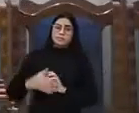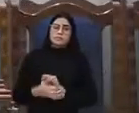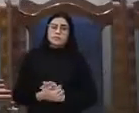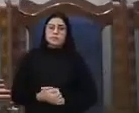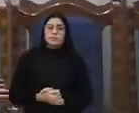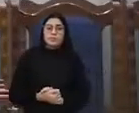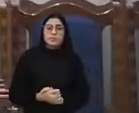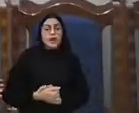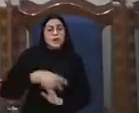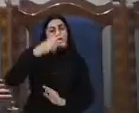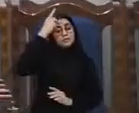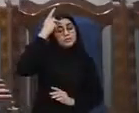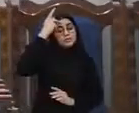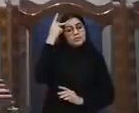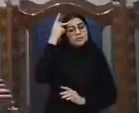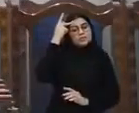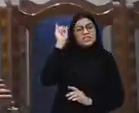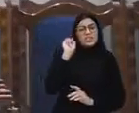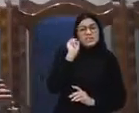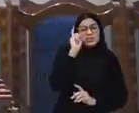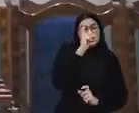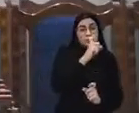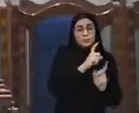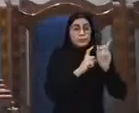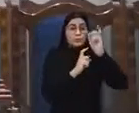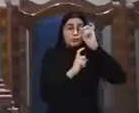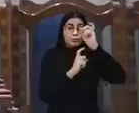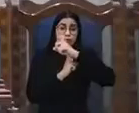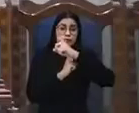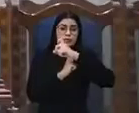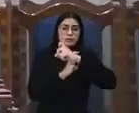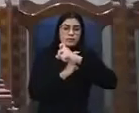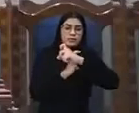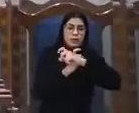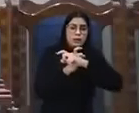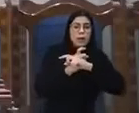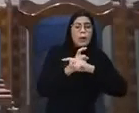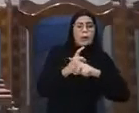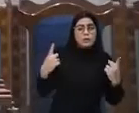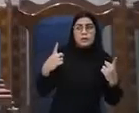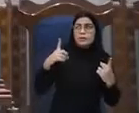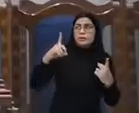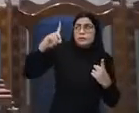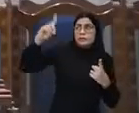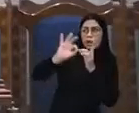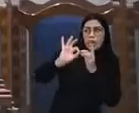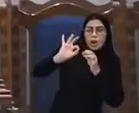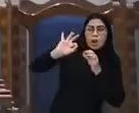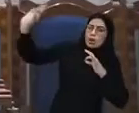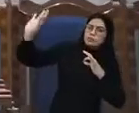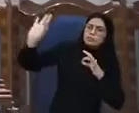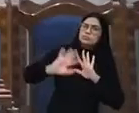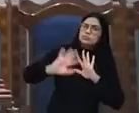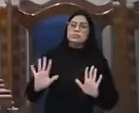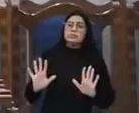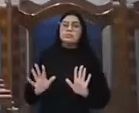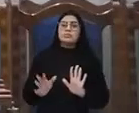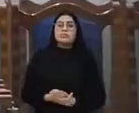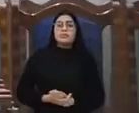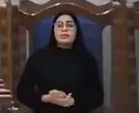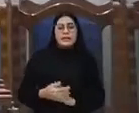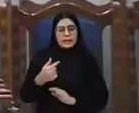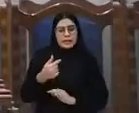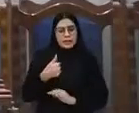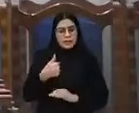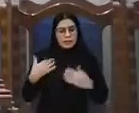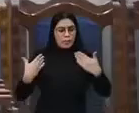com dificuldade, mas tateando pudessem achar, ainda que não está longe de cada um de nós. É esse Deus que eu